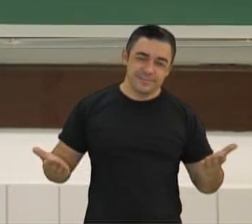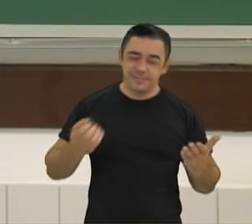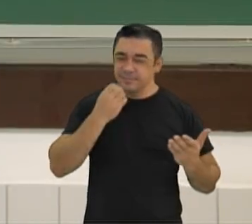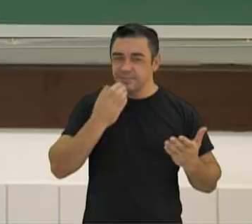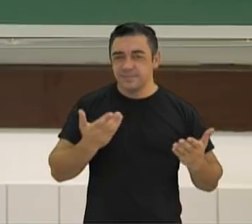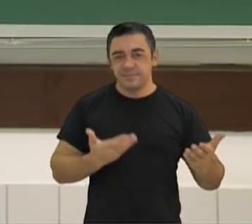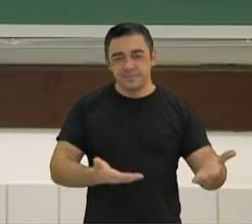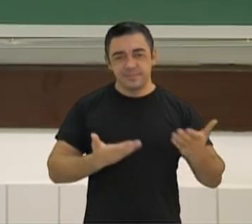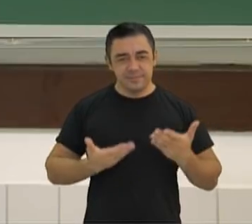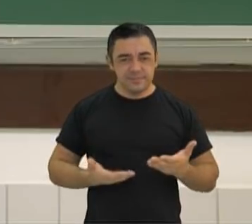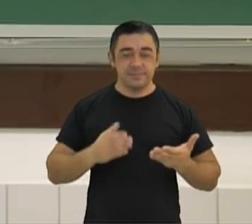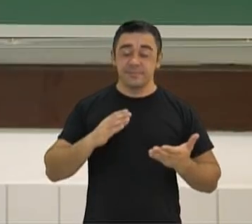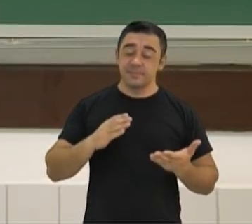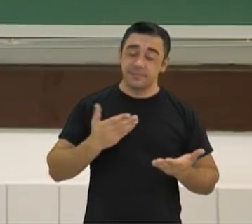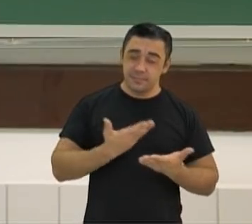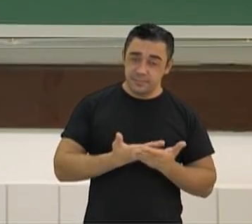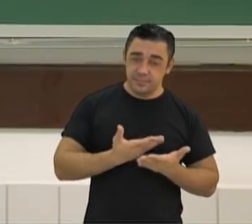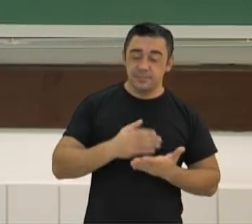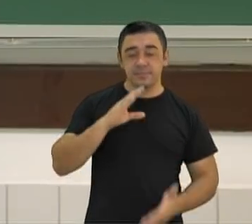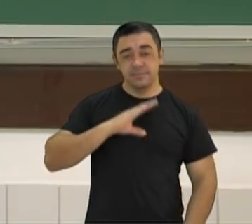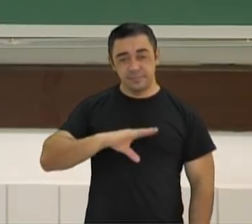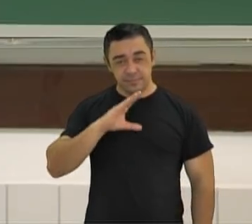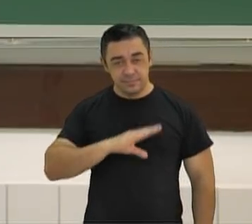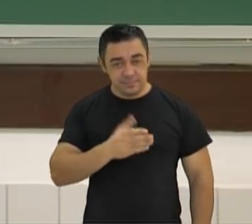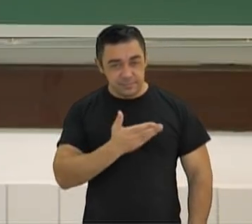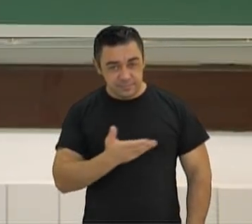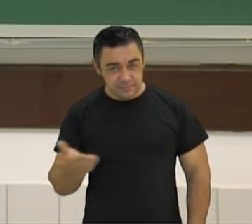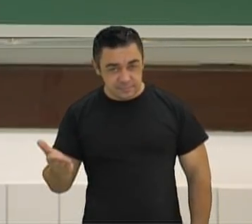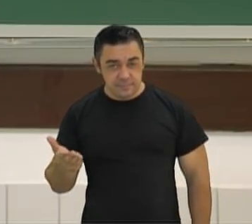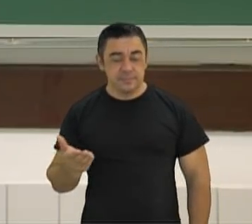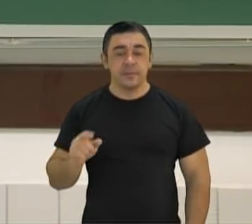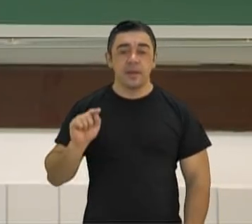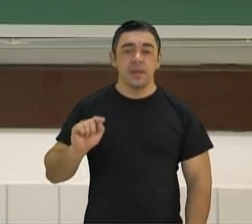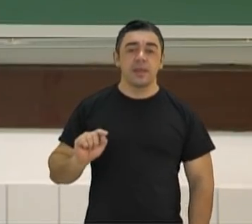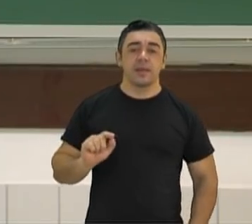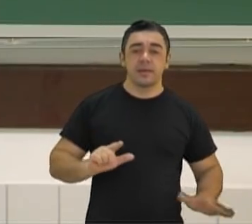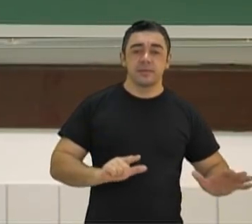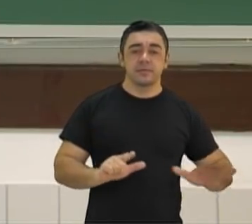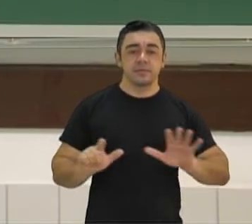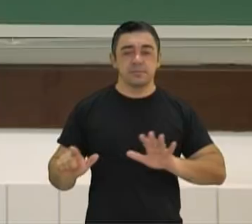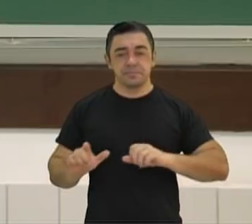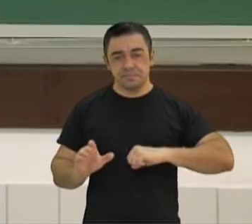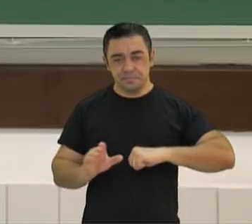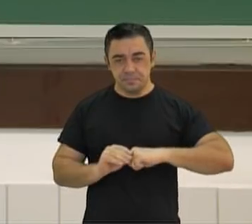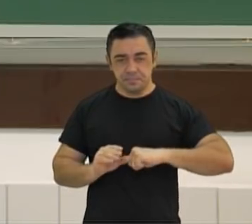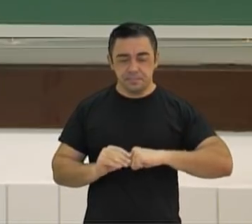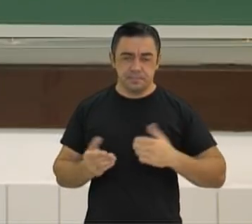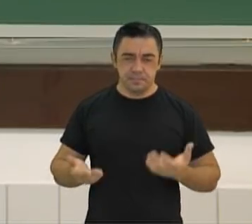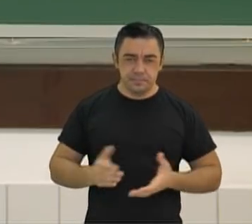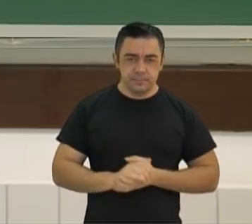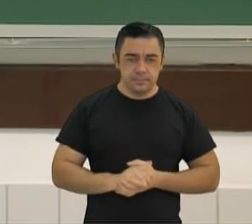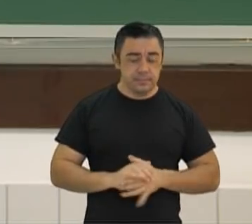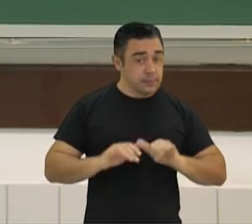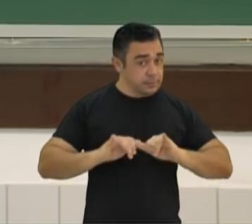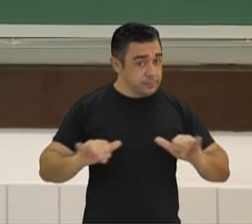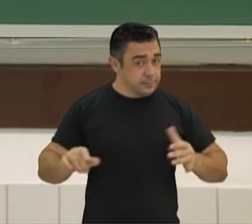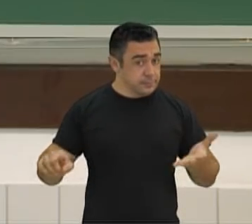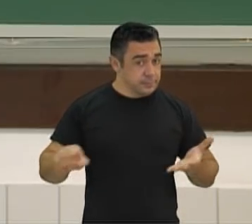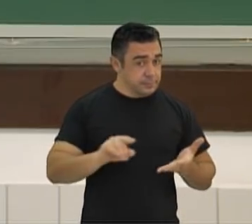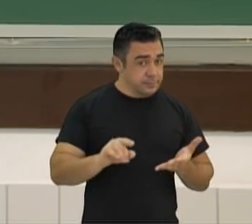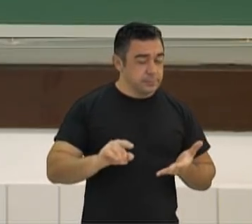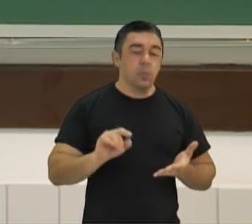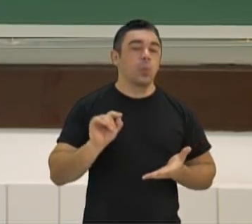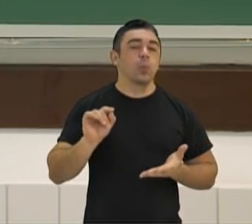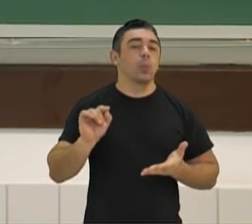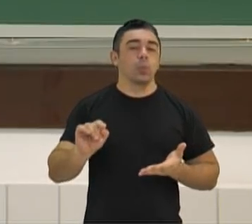Seja bem-vindo ou bem-vinda a mais uma aula de língua portuguesa da nossa Semana do Conhecimento. Quero lembrar para você